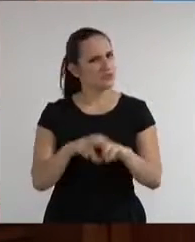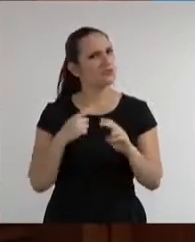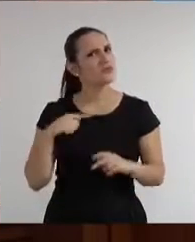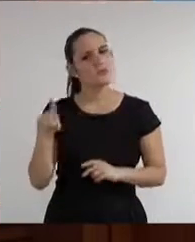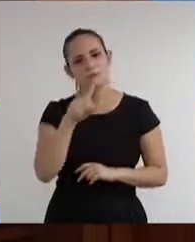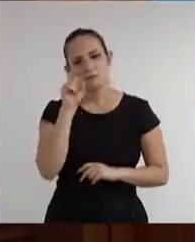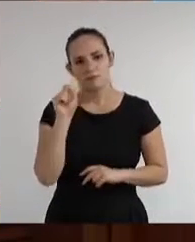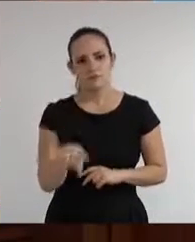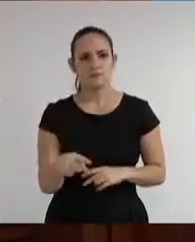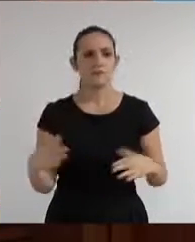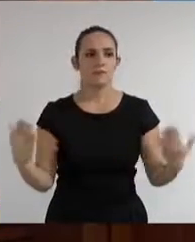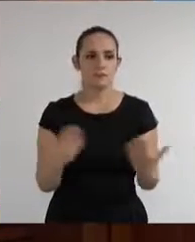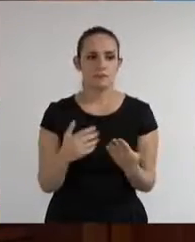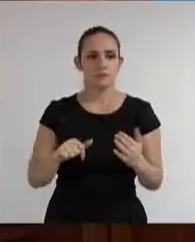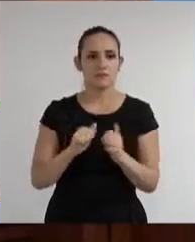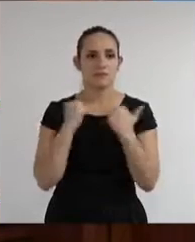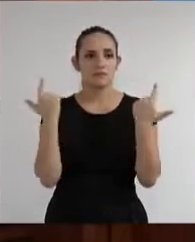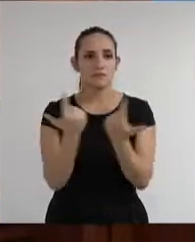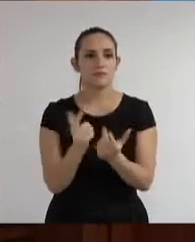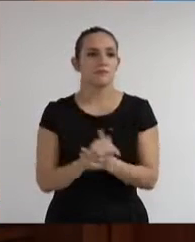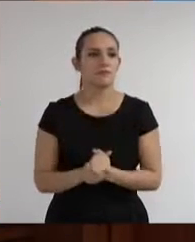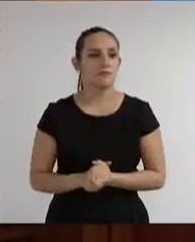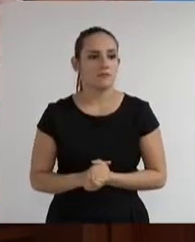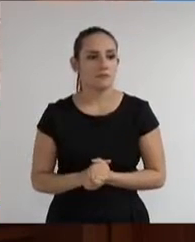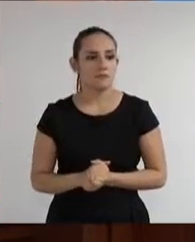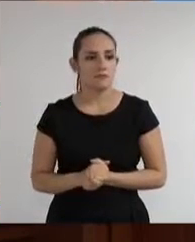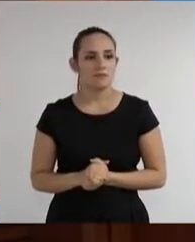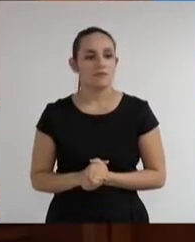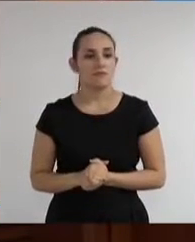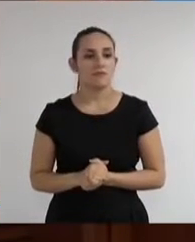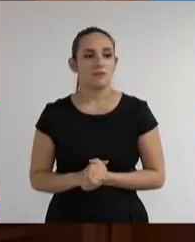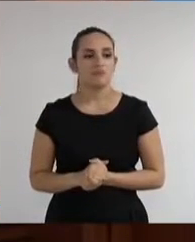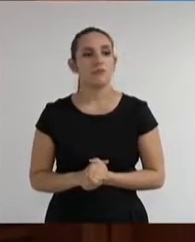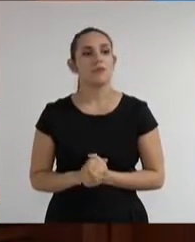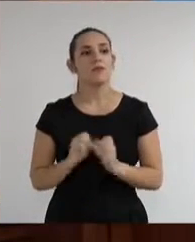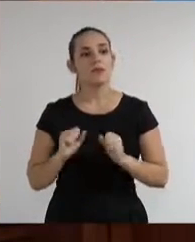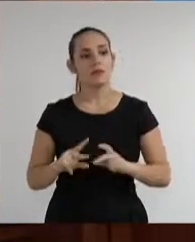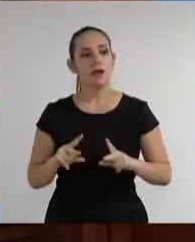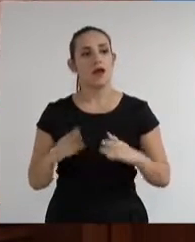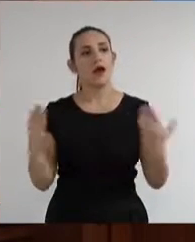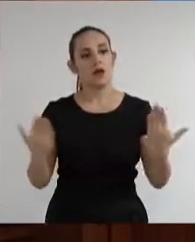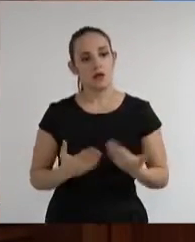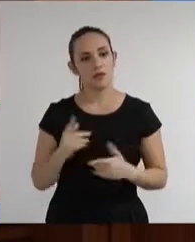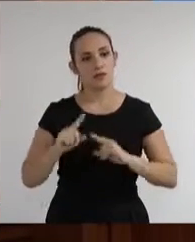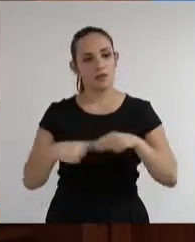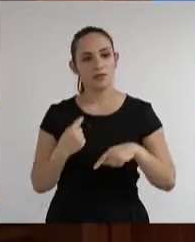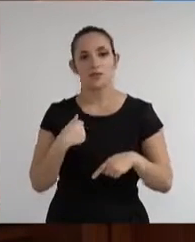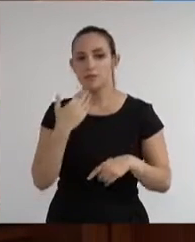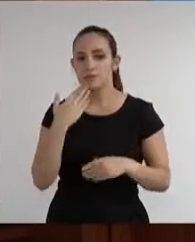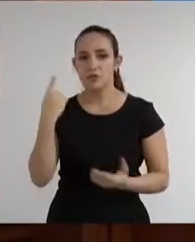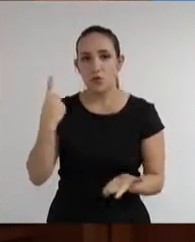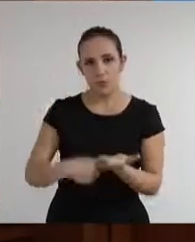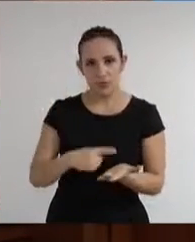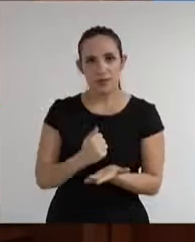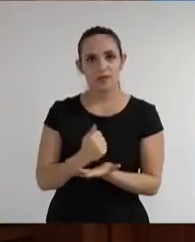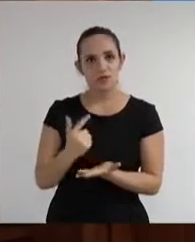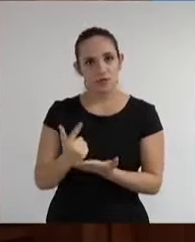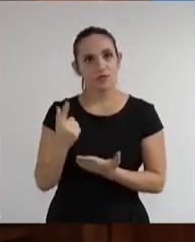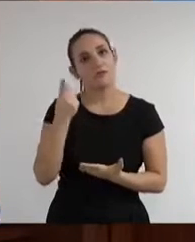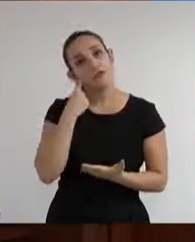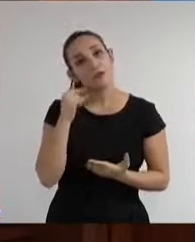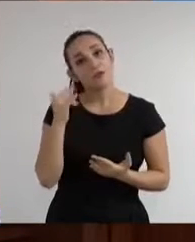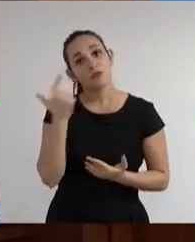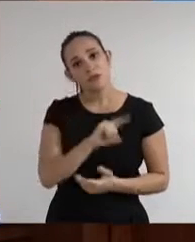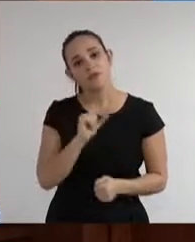trazemos à baila nesta casa e que nós vamos realizar aqui. Até peço depois uma agenda ao senhor presidente, para que a gente possa realizar